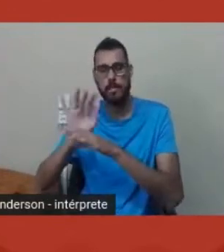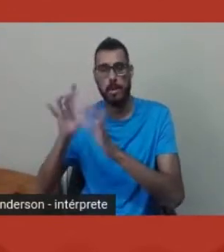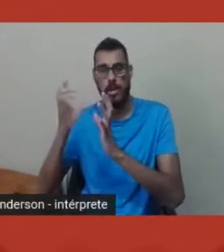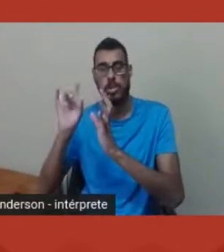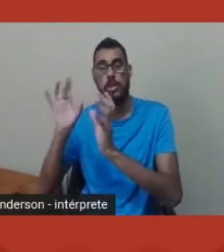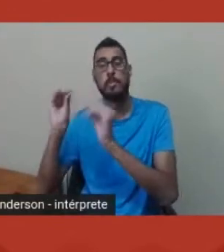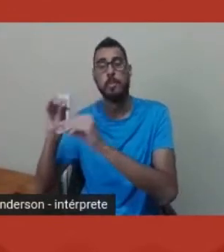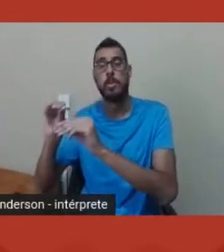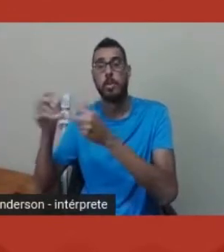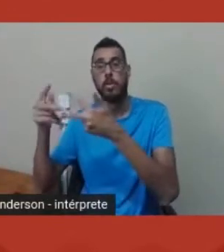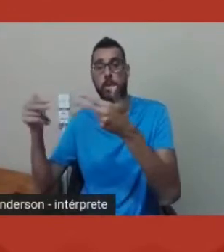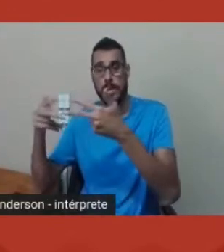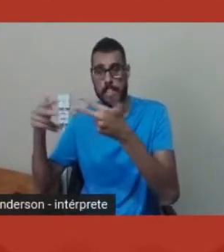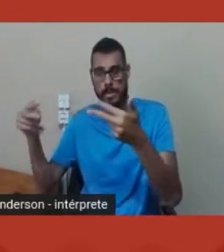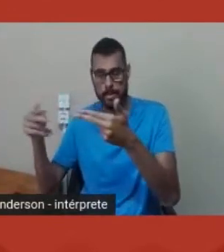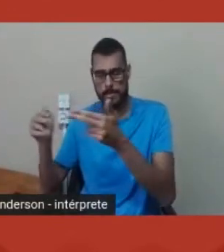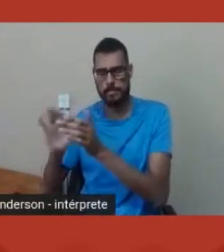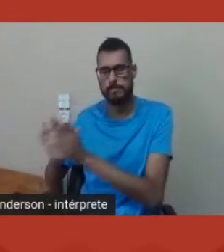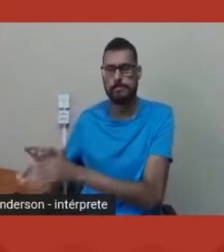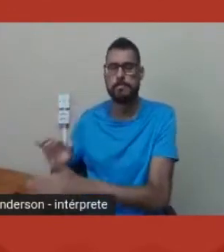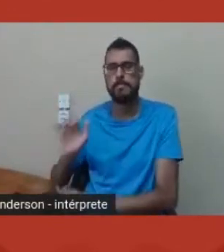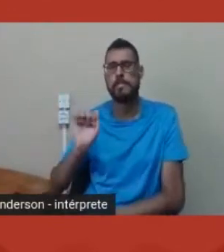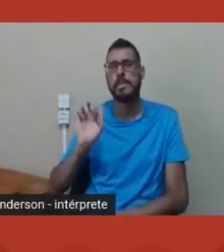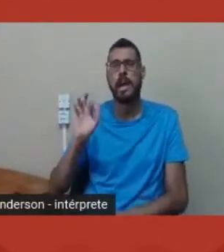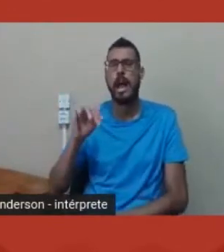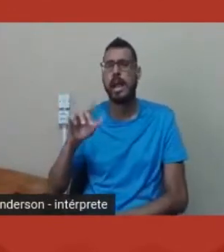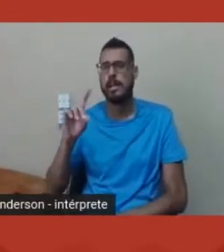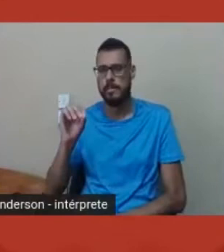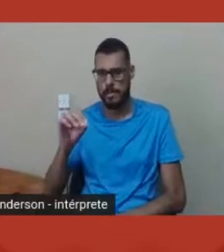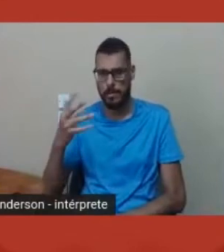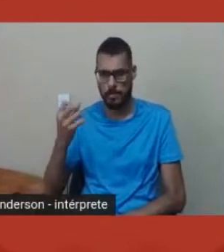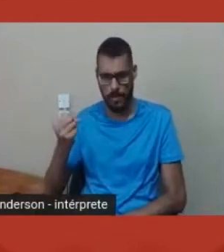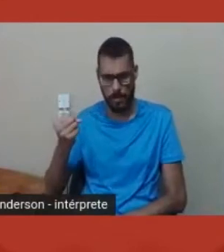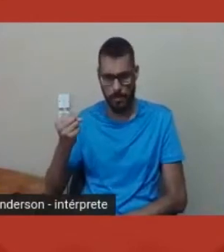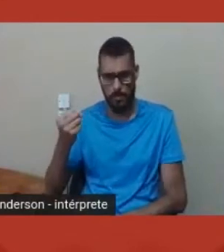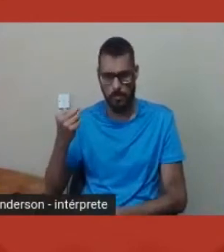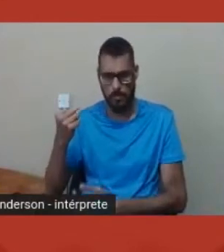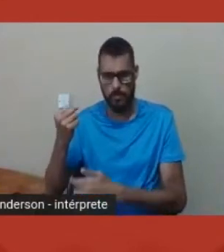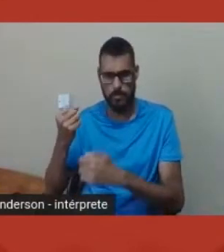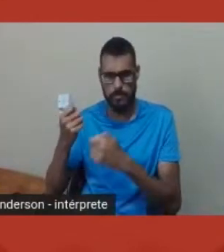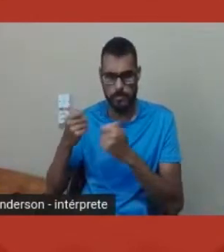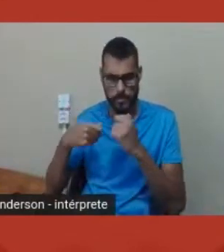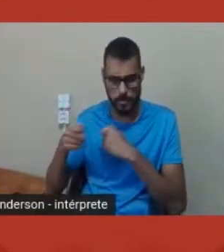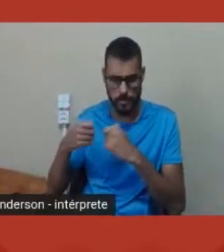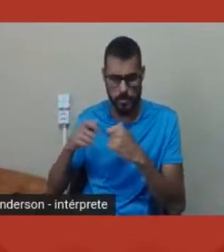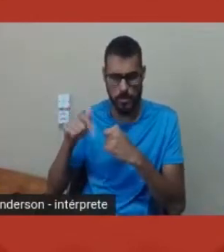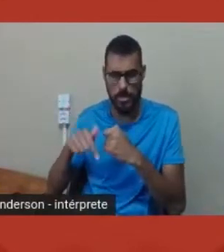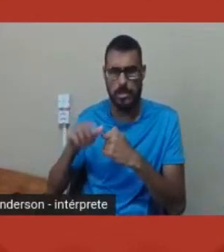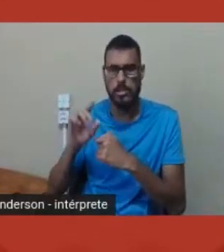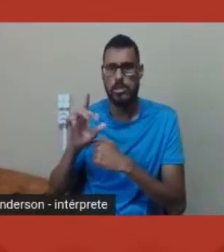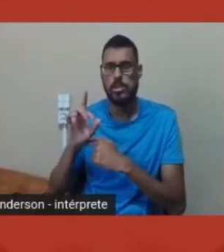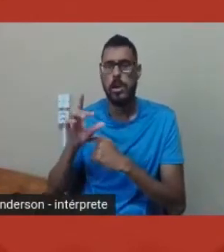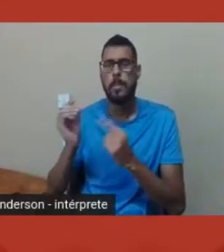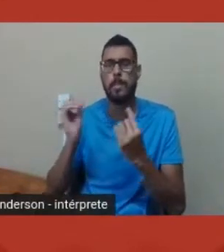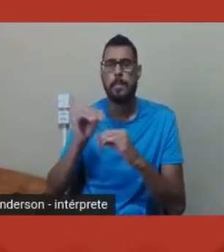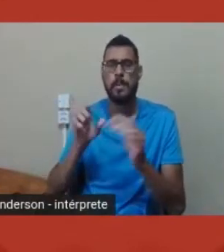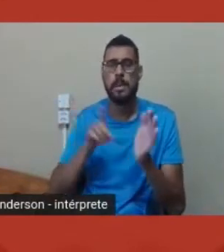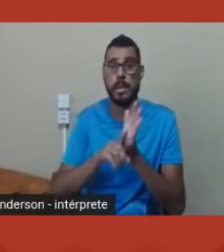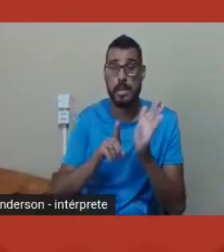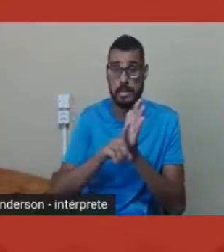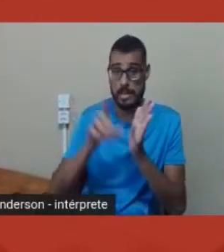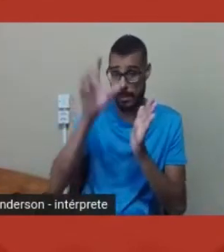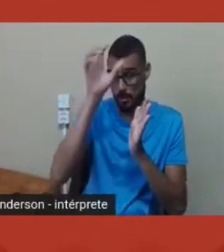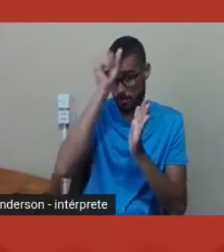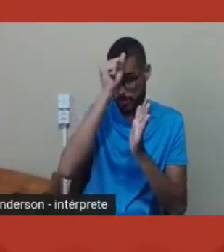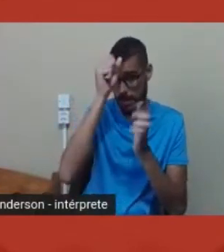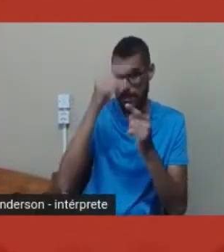Ô, Armando, vamos negociar uma coisa aqui? Vamos pôr só as questões de aprendizagem, porque as hipóteses a gente deu